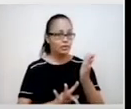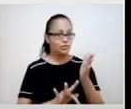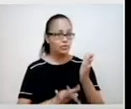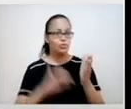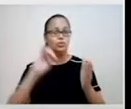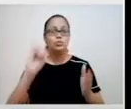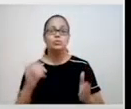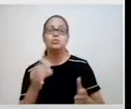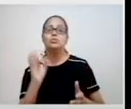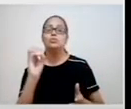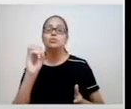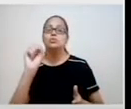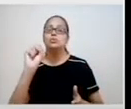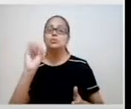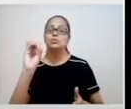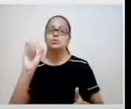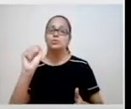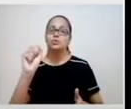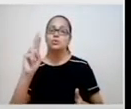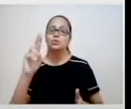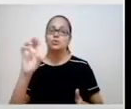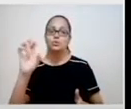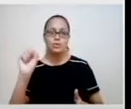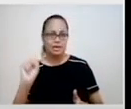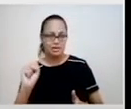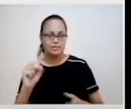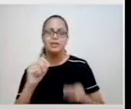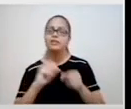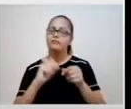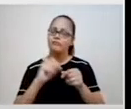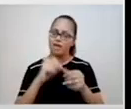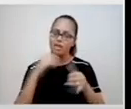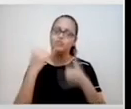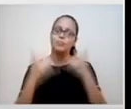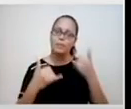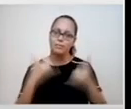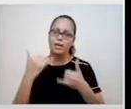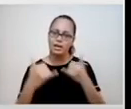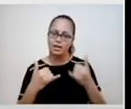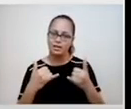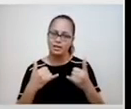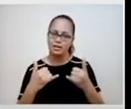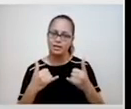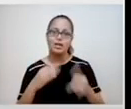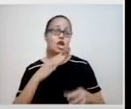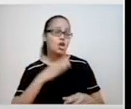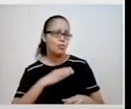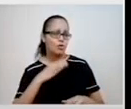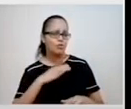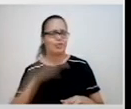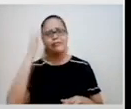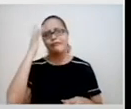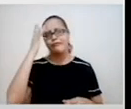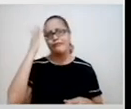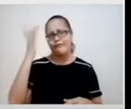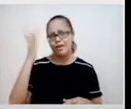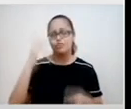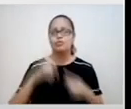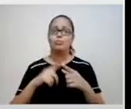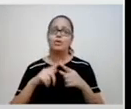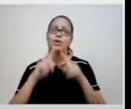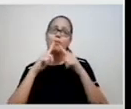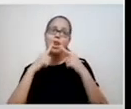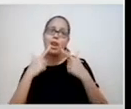uma brincadeira sobre essa afirmação que é muito comum, né? Que português é fácil de aprender porque é uma língua que